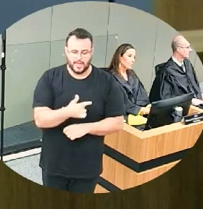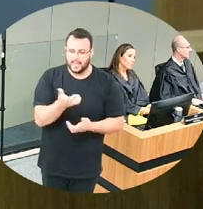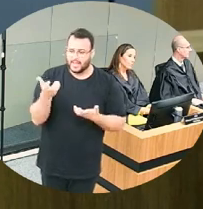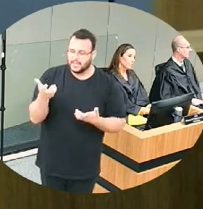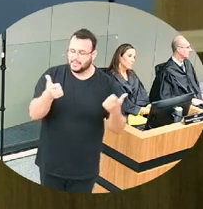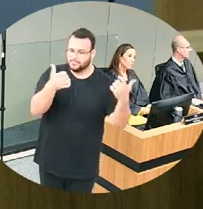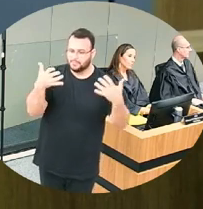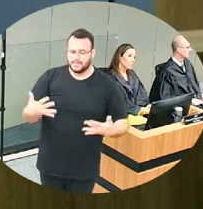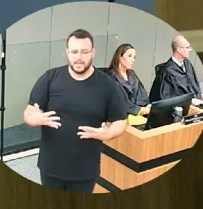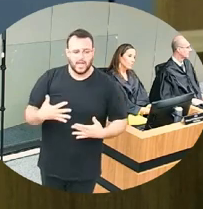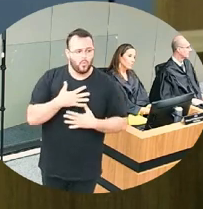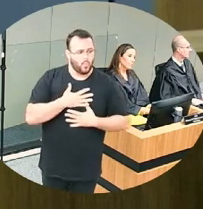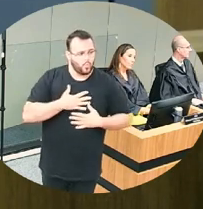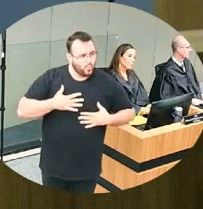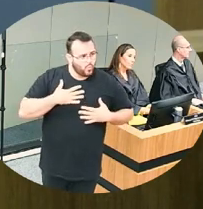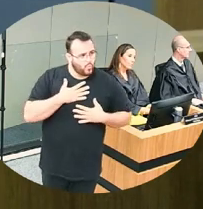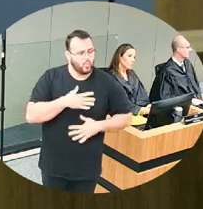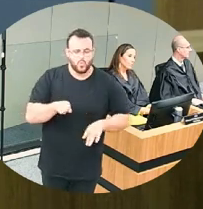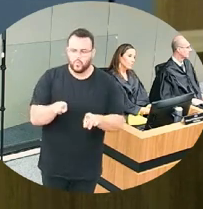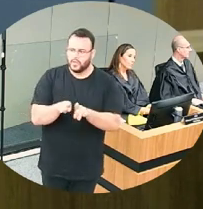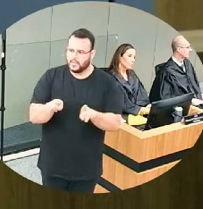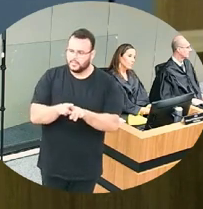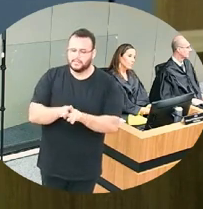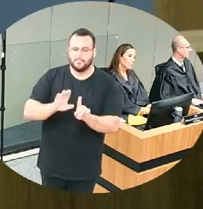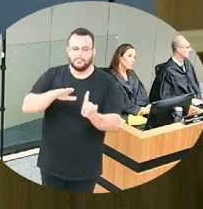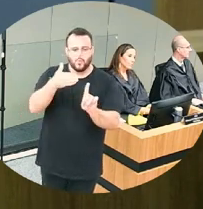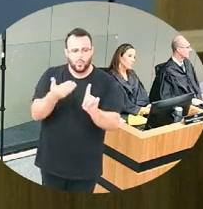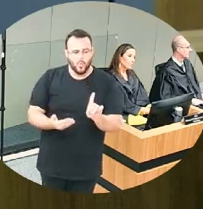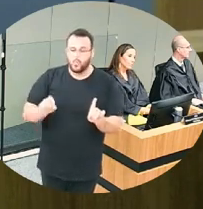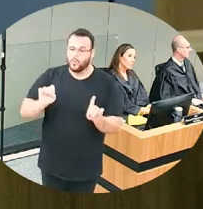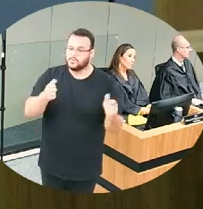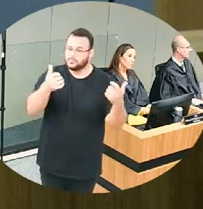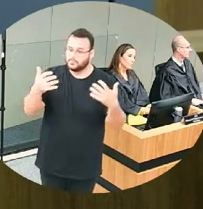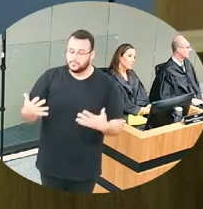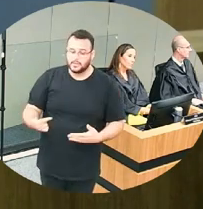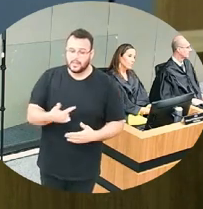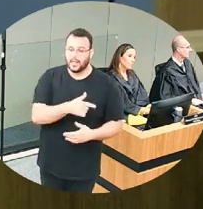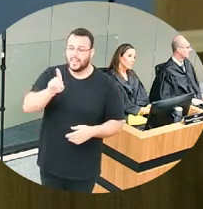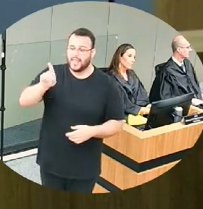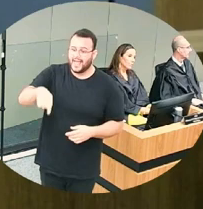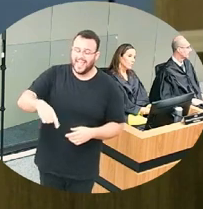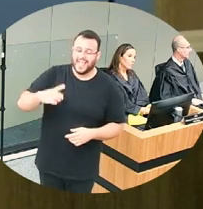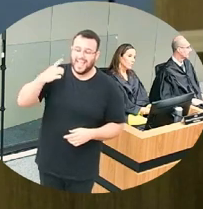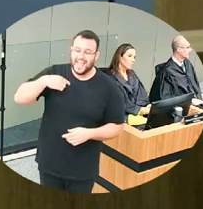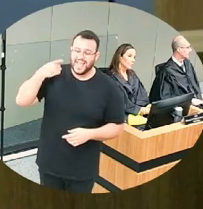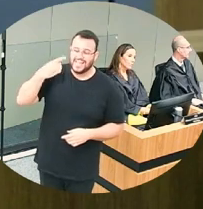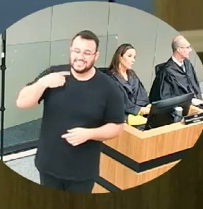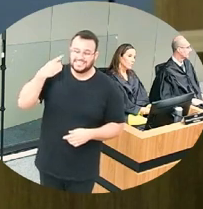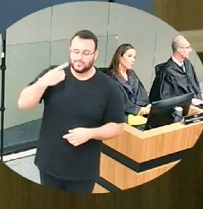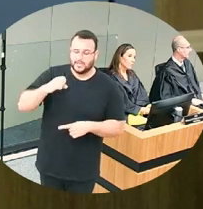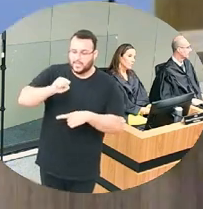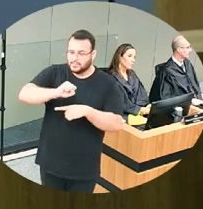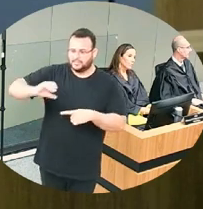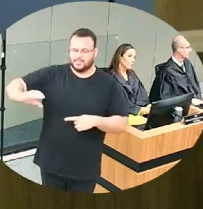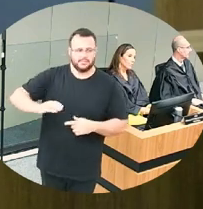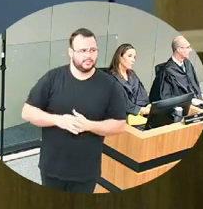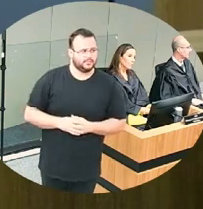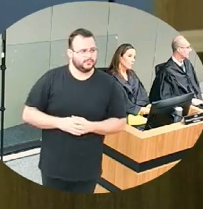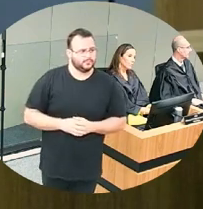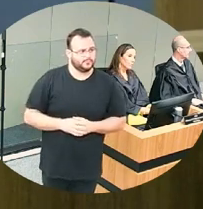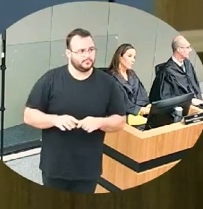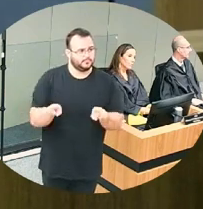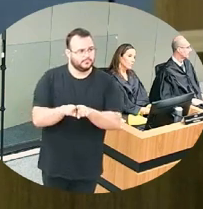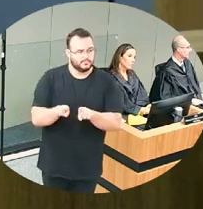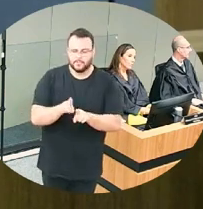dizer aqui do meu orgulho e da minha honra em dizer que sou advogada Catarinense